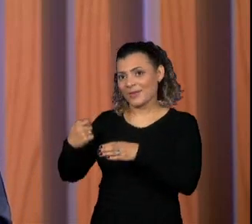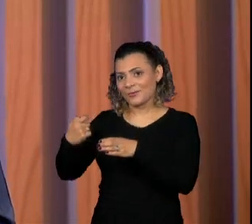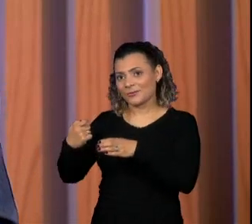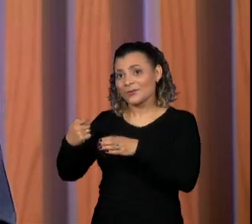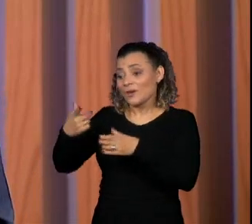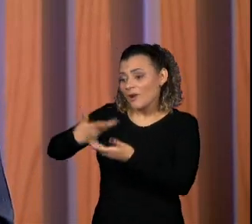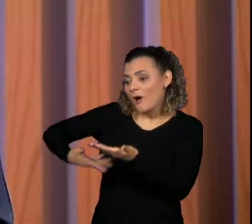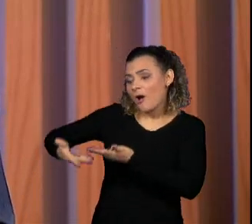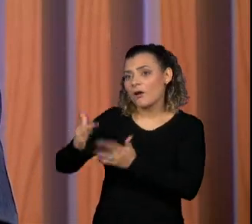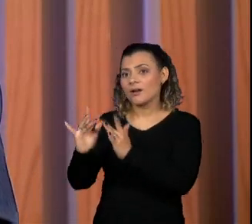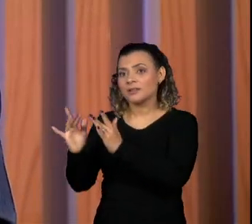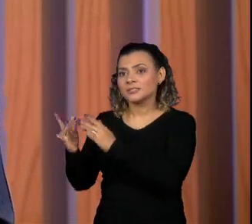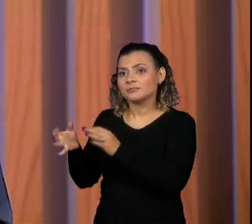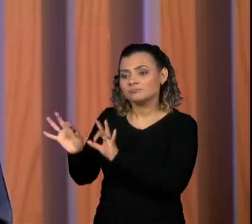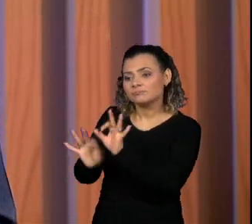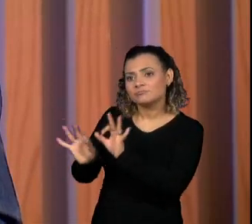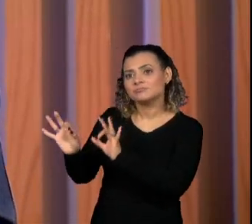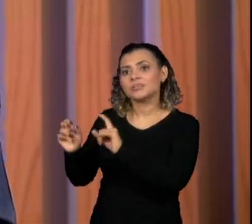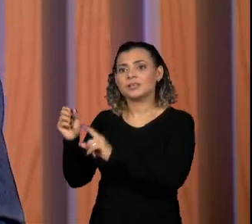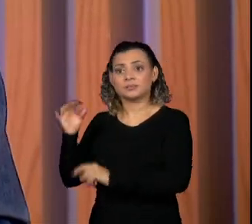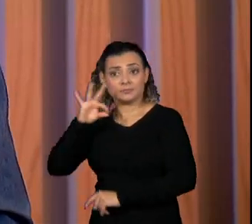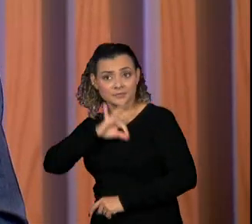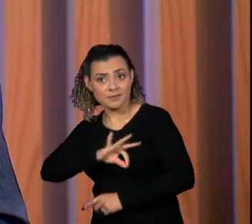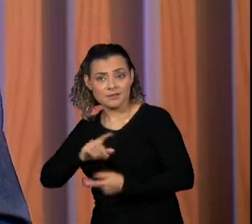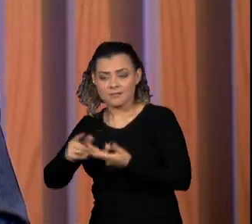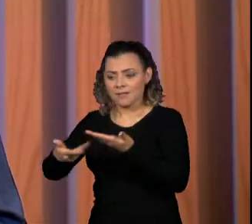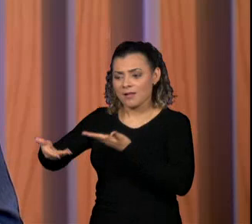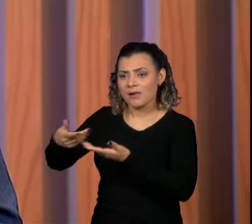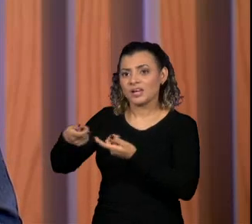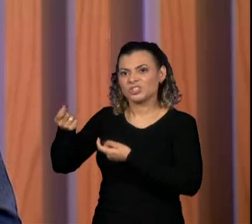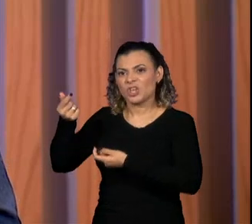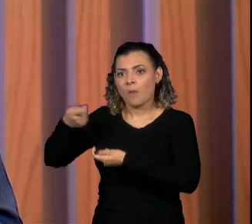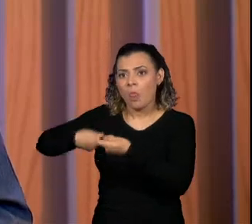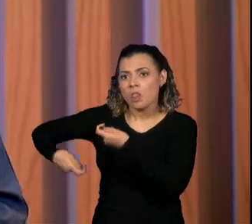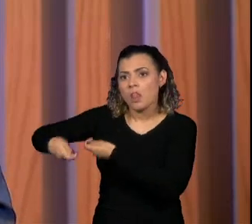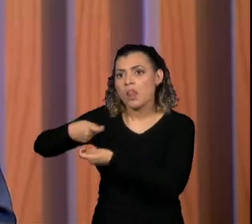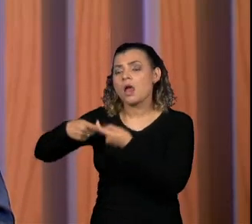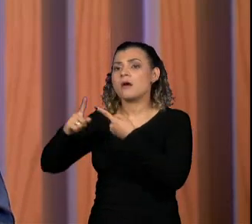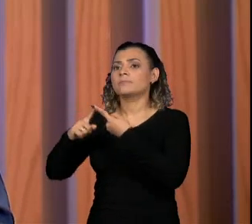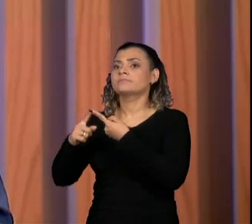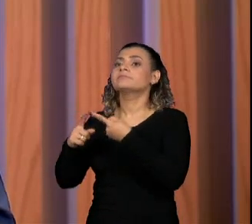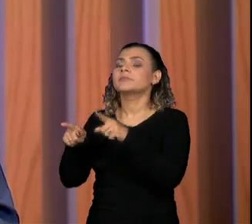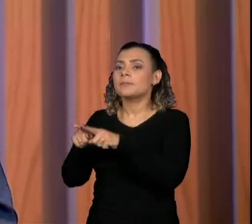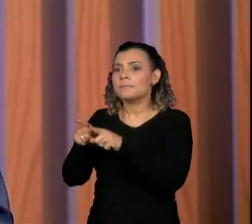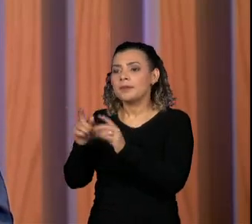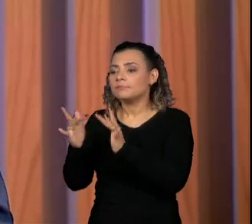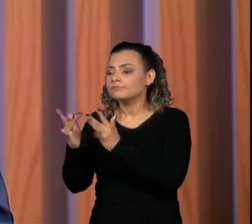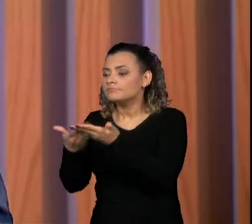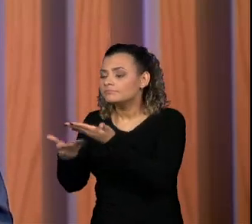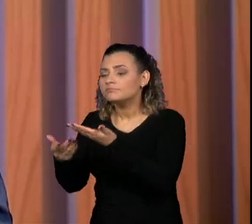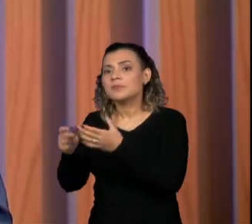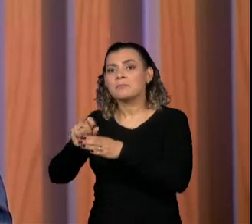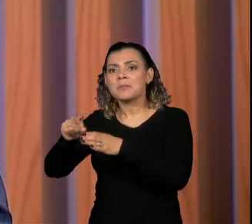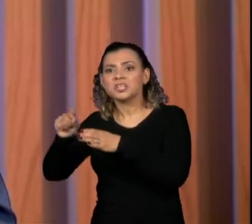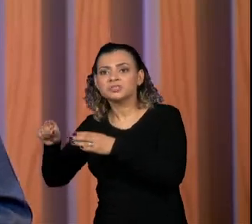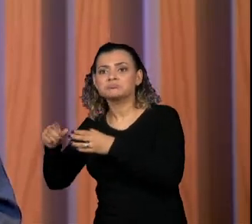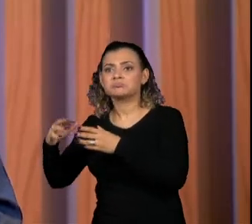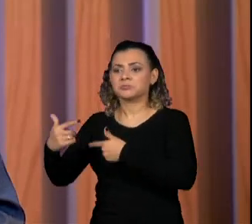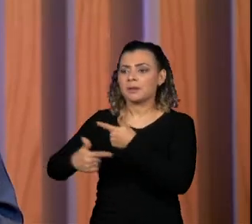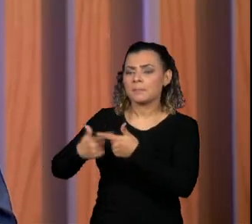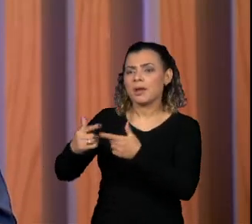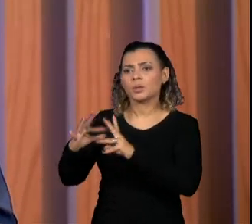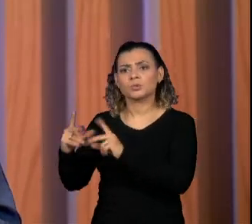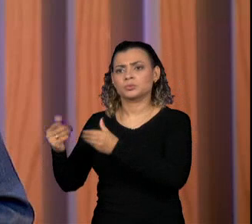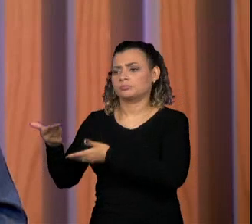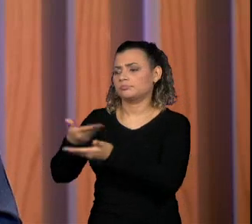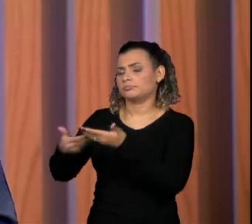vão se organizando financeiramente, socialmente, culturalmente. Então é fundamental que a gente compreenda essas terras, não só como um espaço ocupado por essa